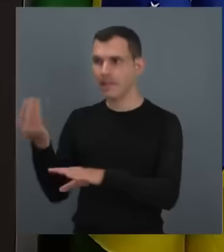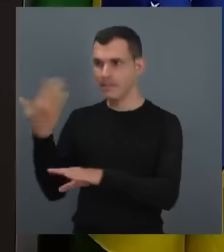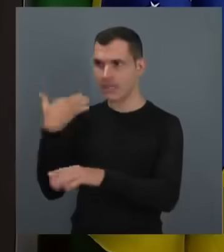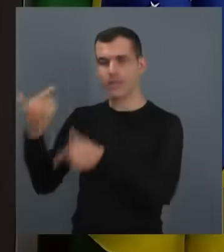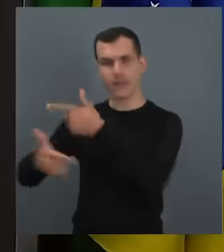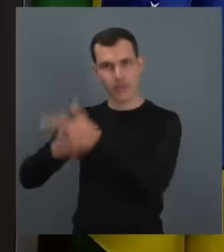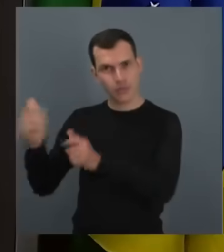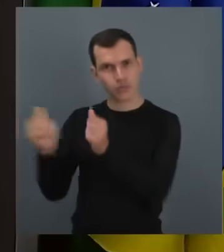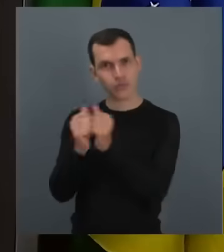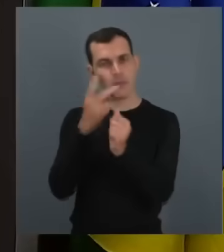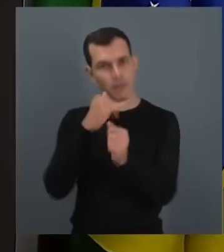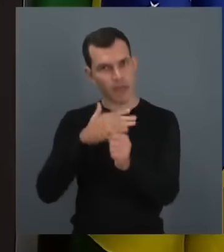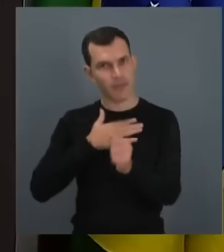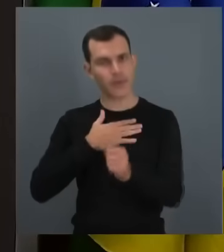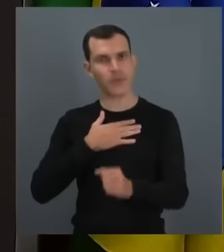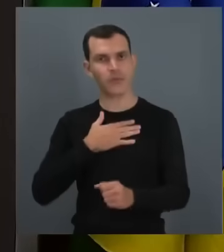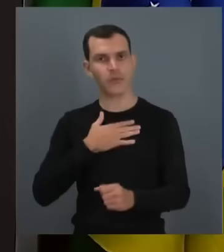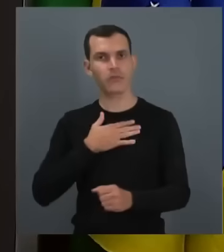o marido dela.